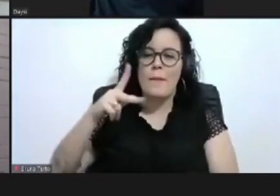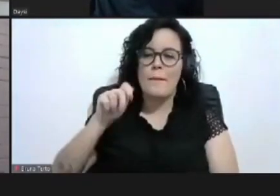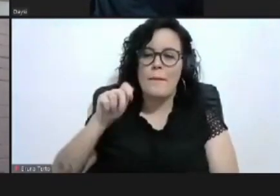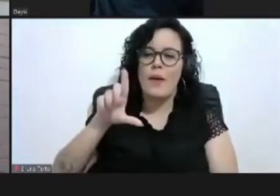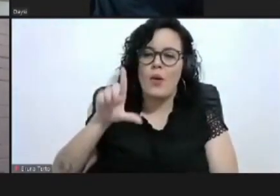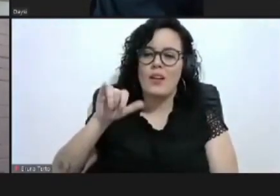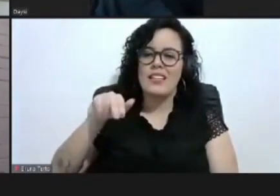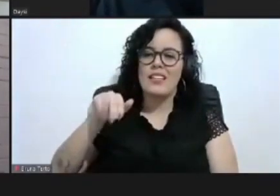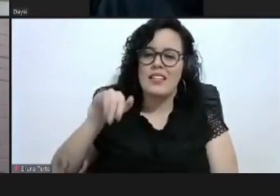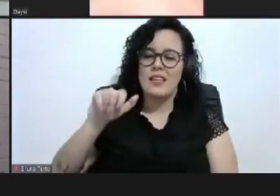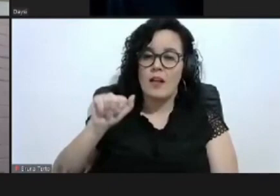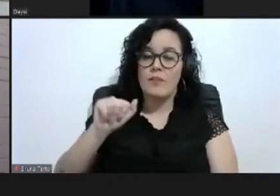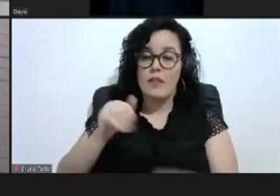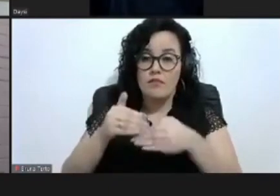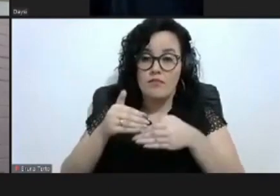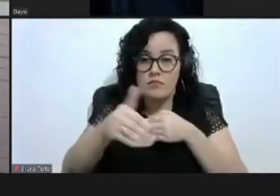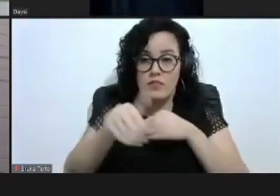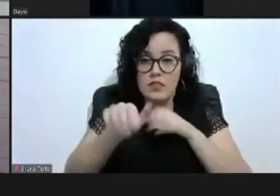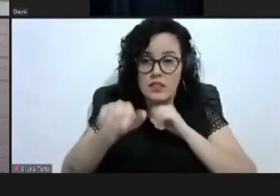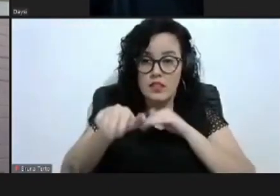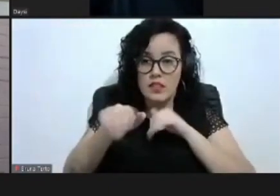setembro de 2020,